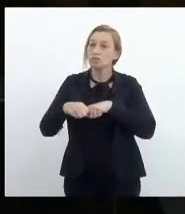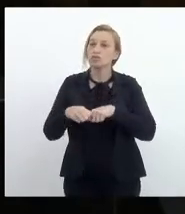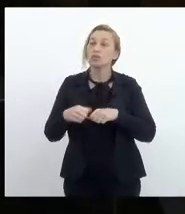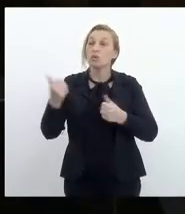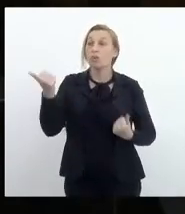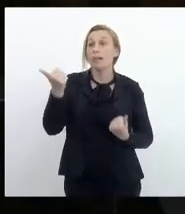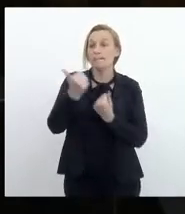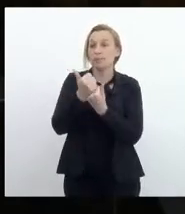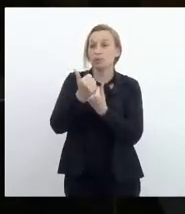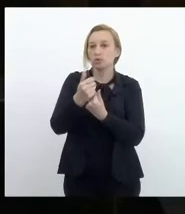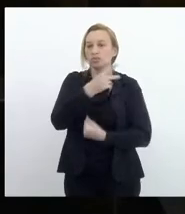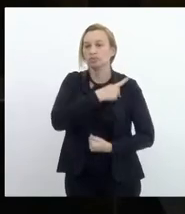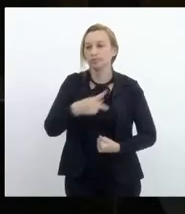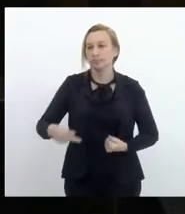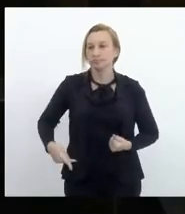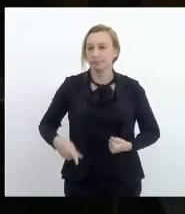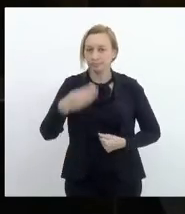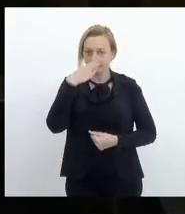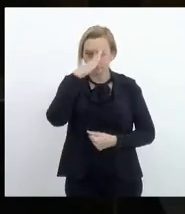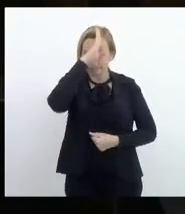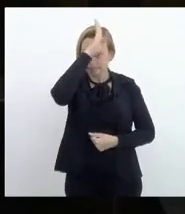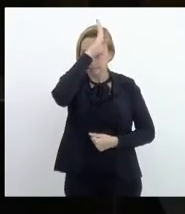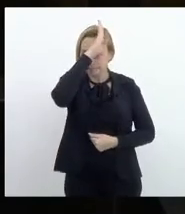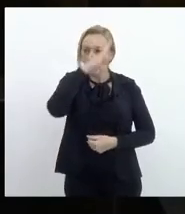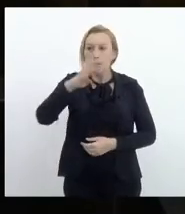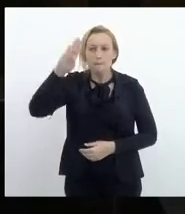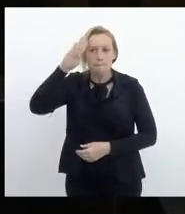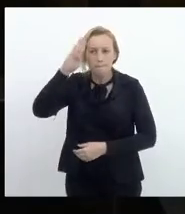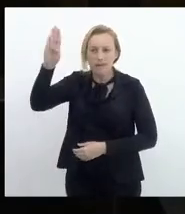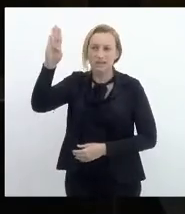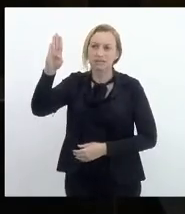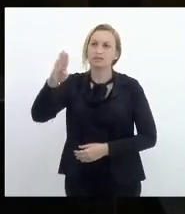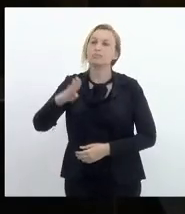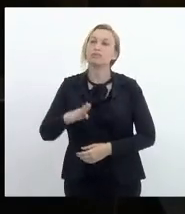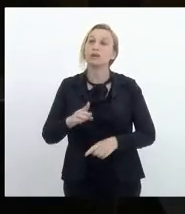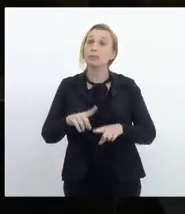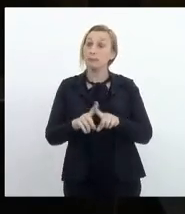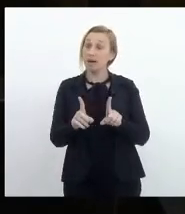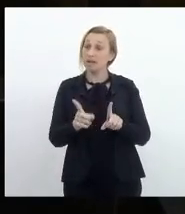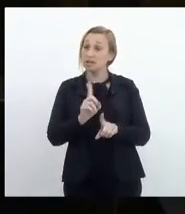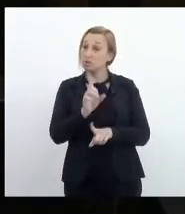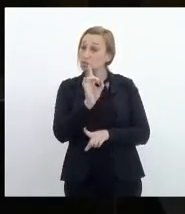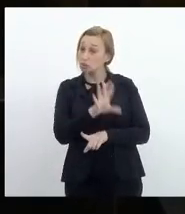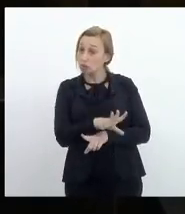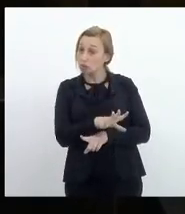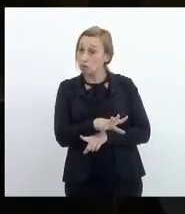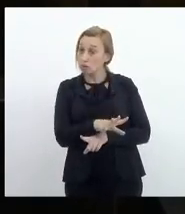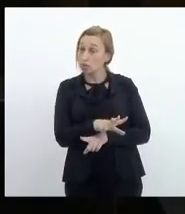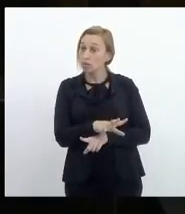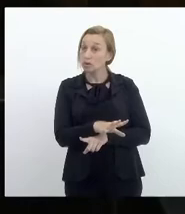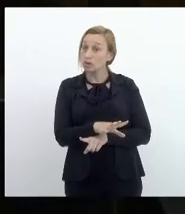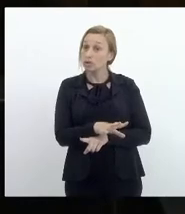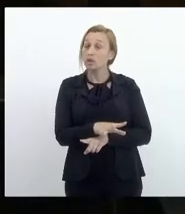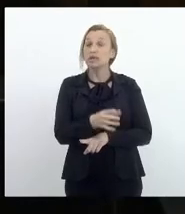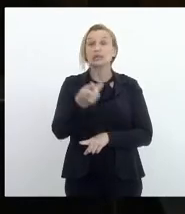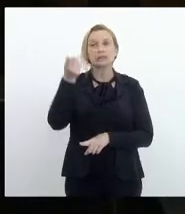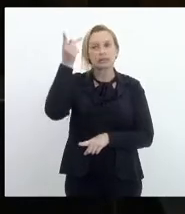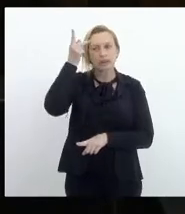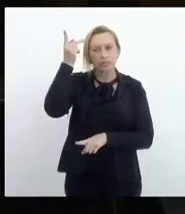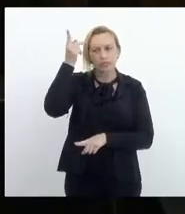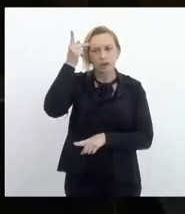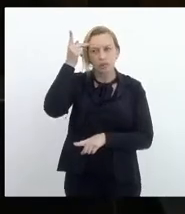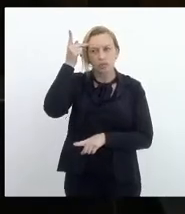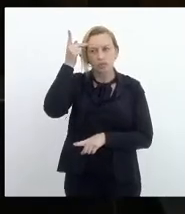apoio do Presidente da República principalmente mas não só em São Paulo